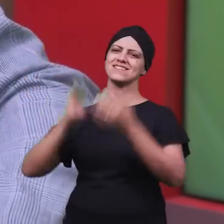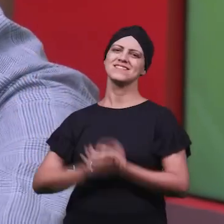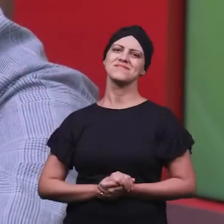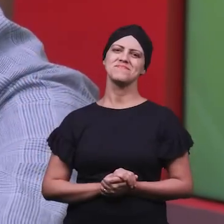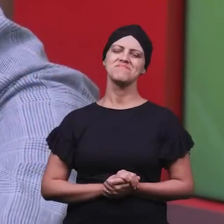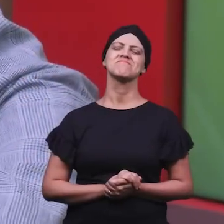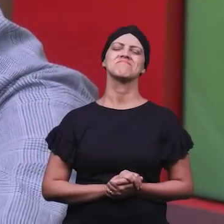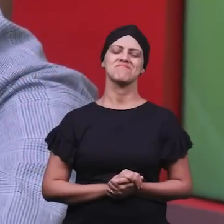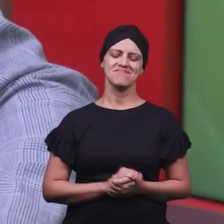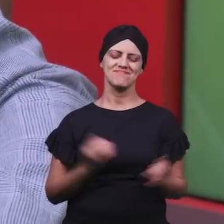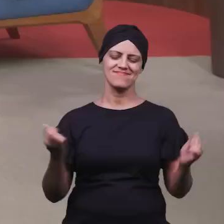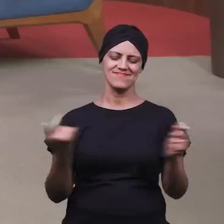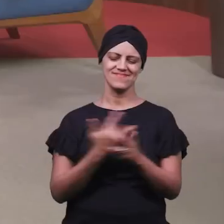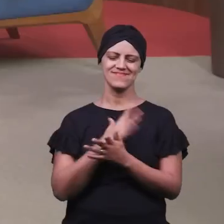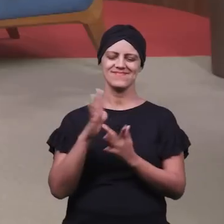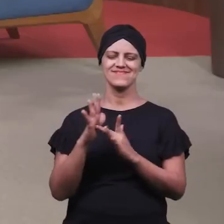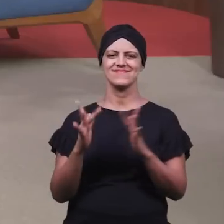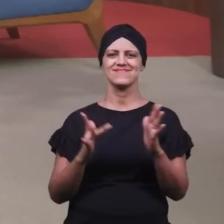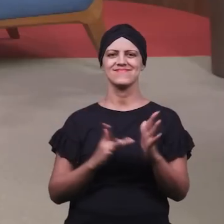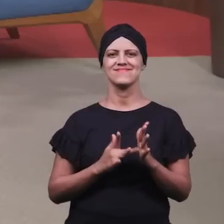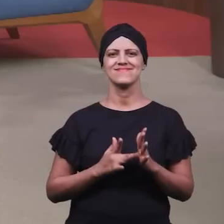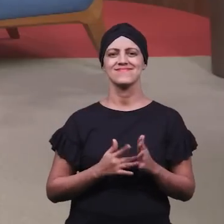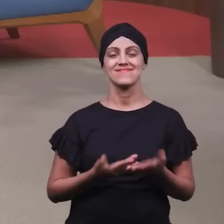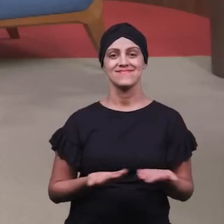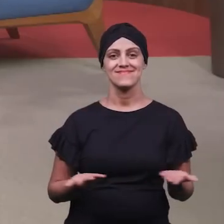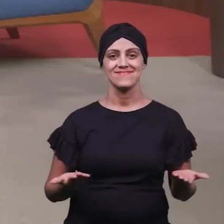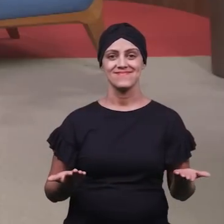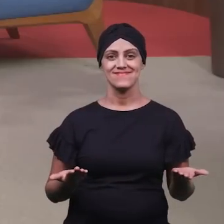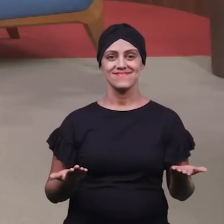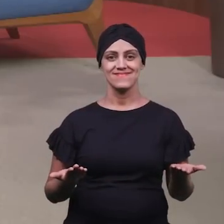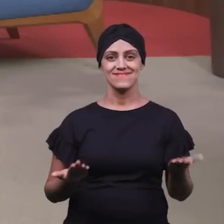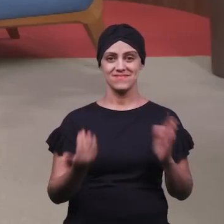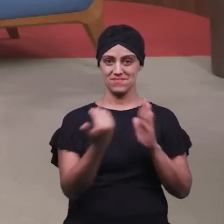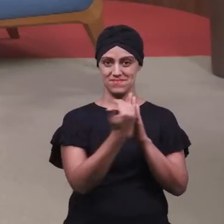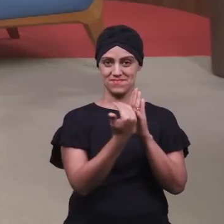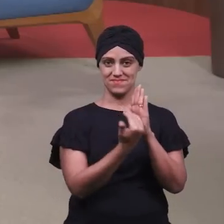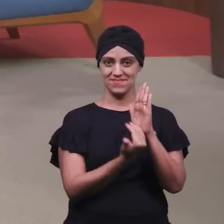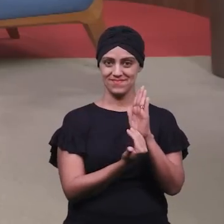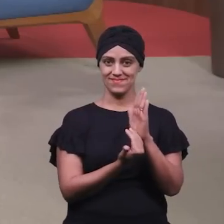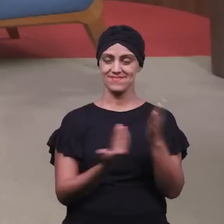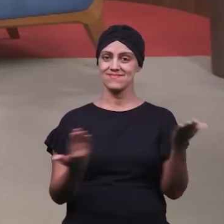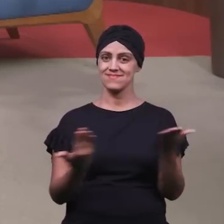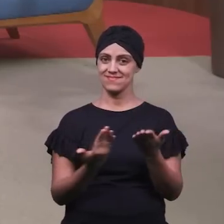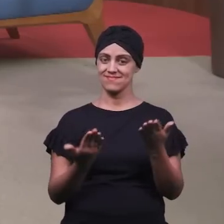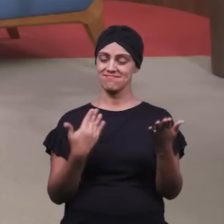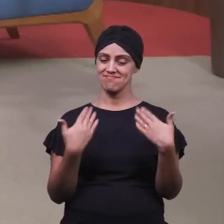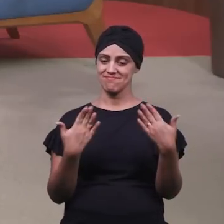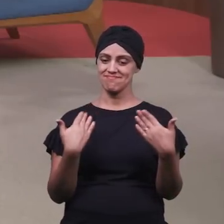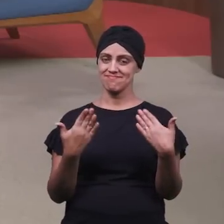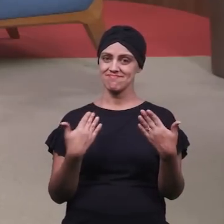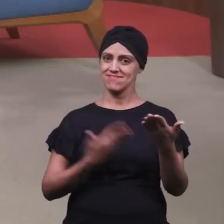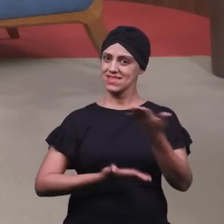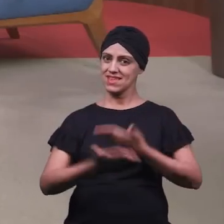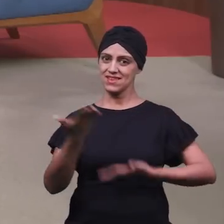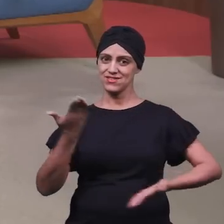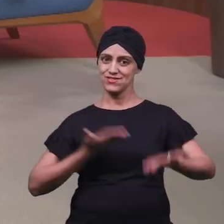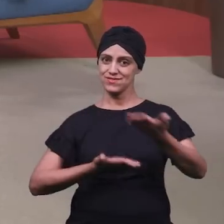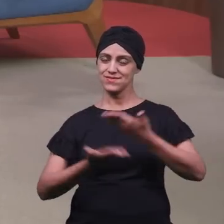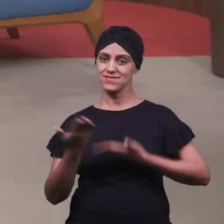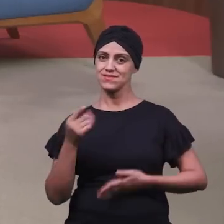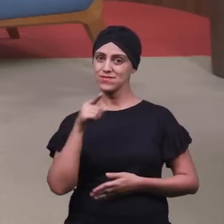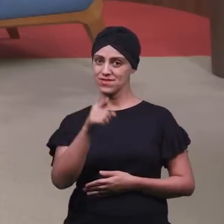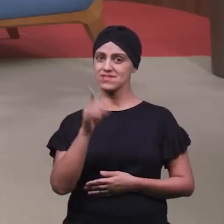parte desta grande festa. Glória a Jesus, louvado seja o nome do Senhor. Bom, esse programa é interativo,